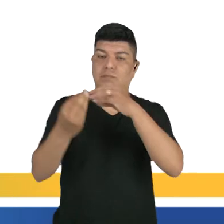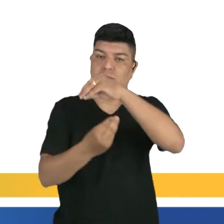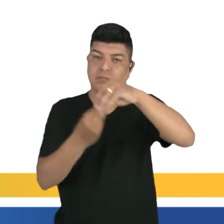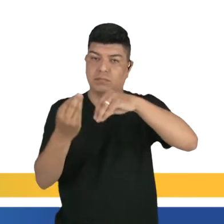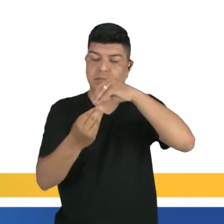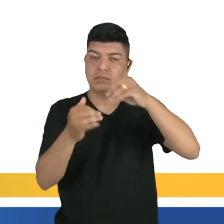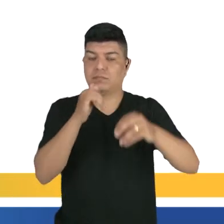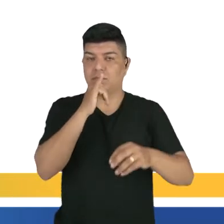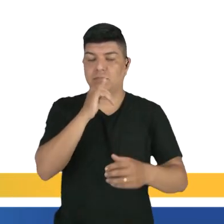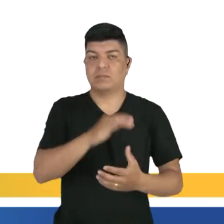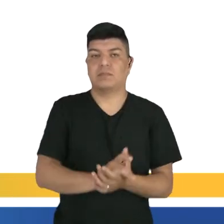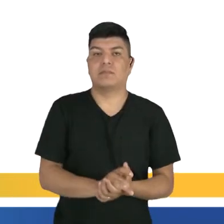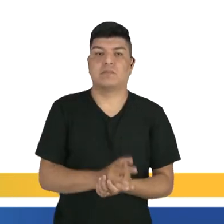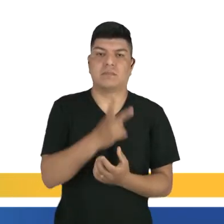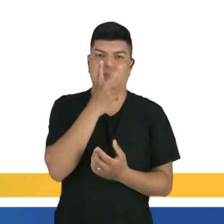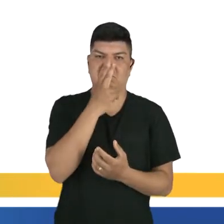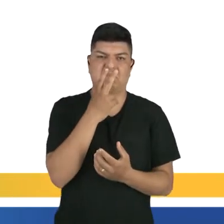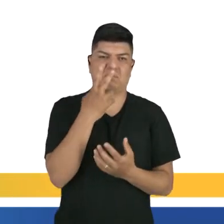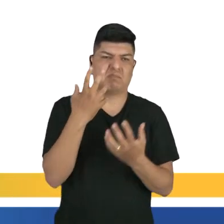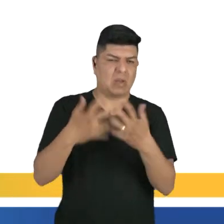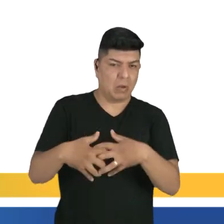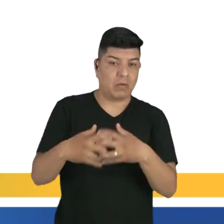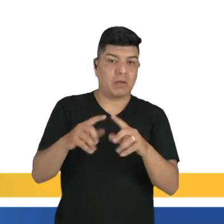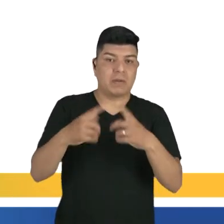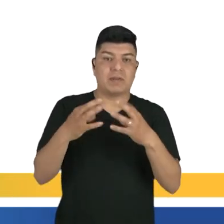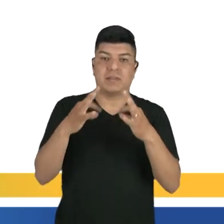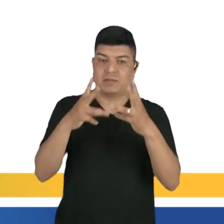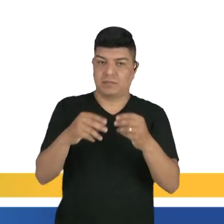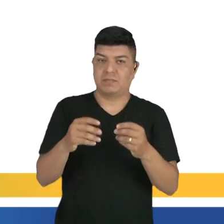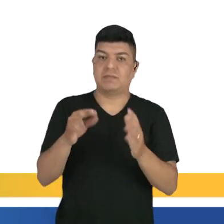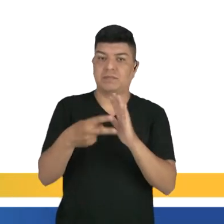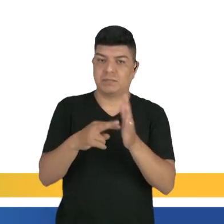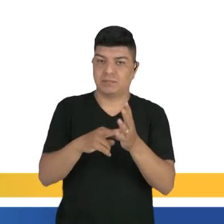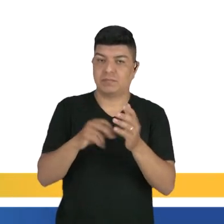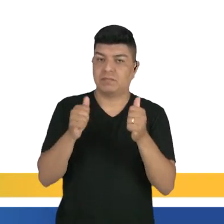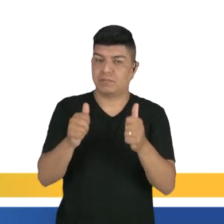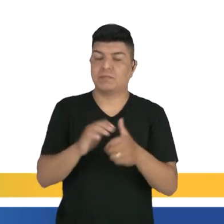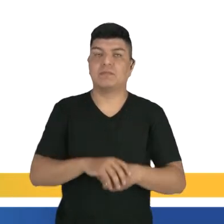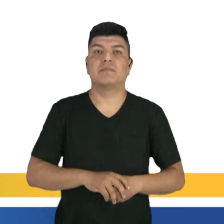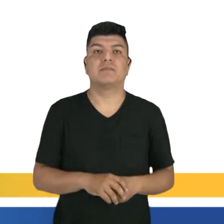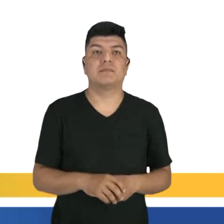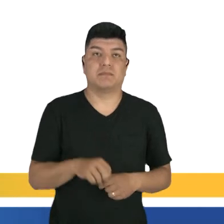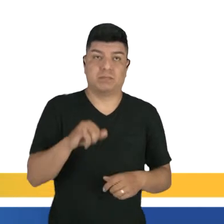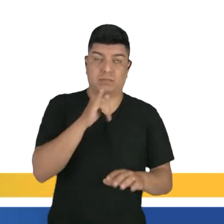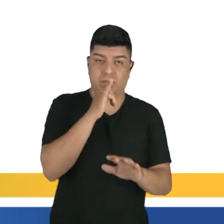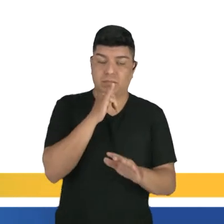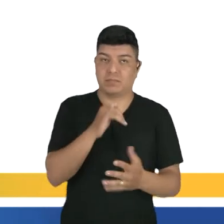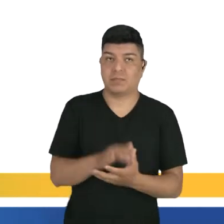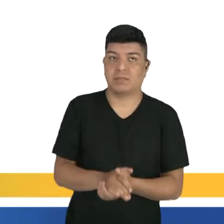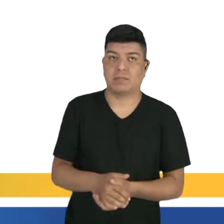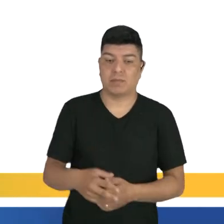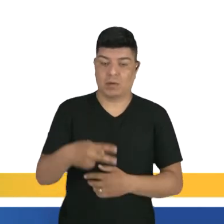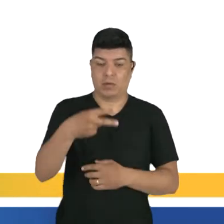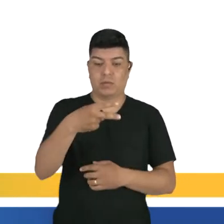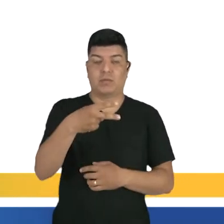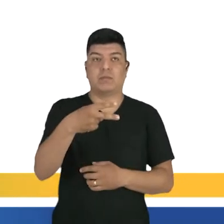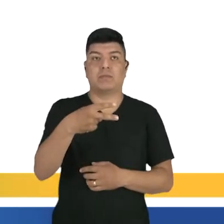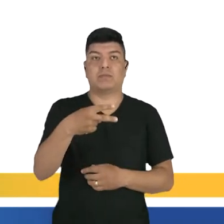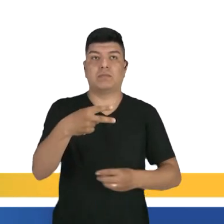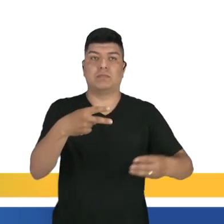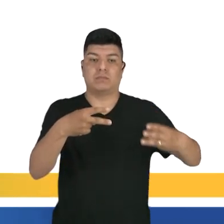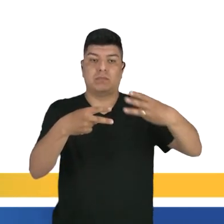envolvidos. Então parece que não tem nada a ver, mas vai ter tudo a ver. Então repara o seguinte, se eu tenho 2 ao